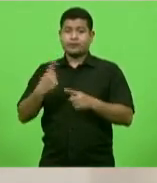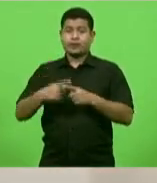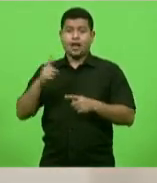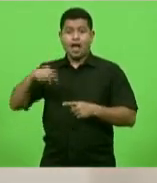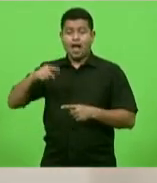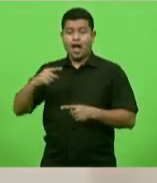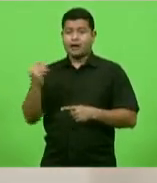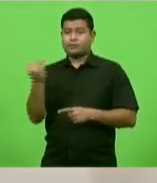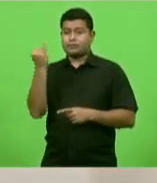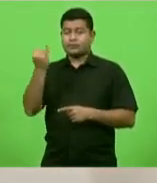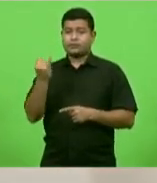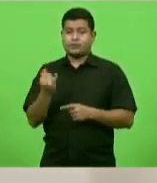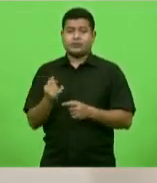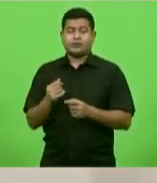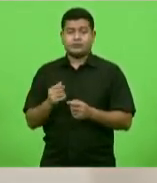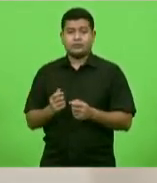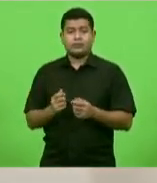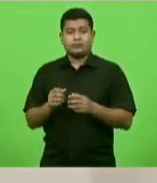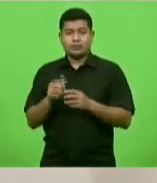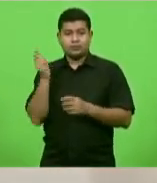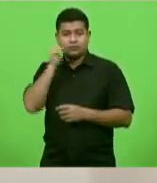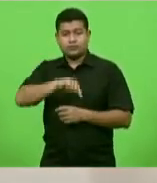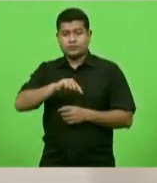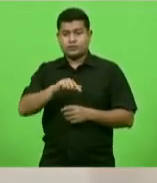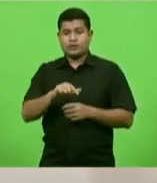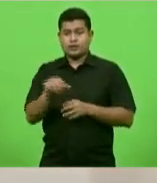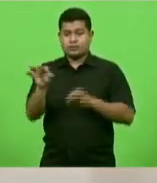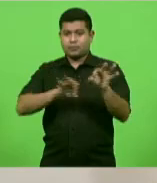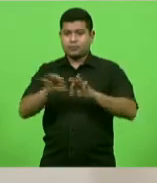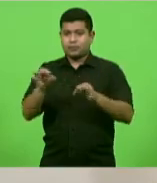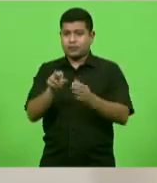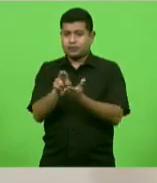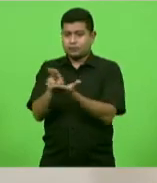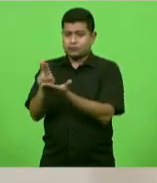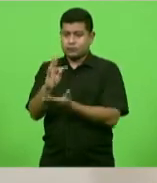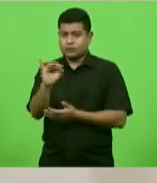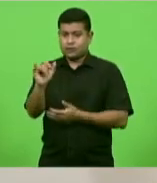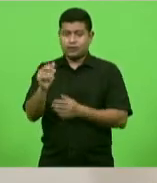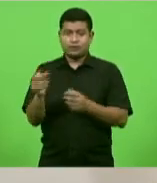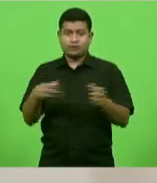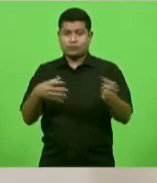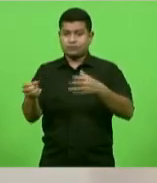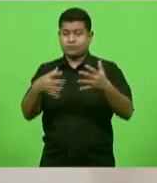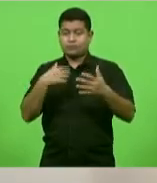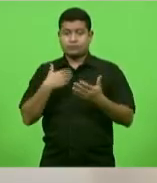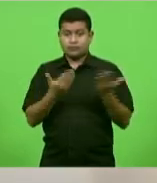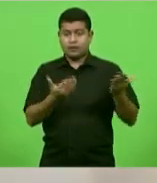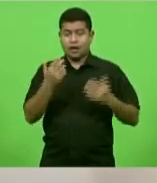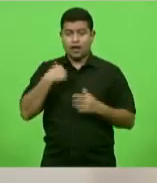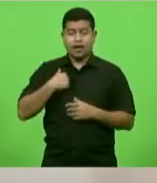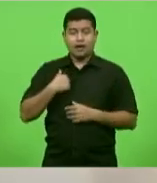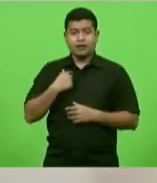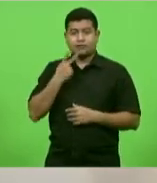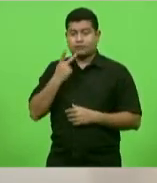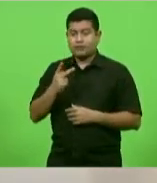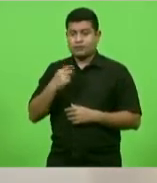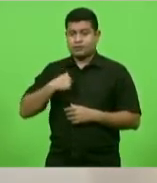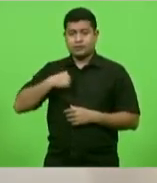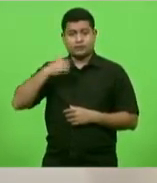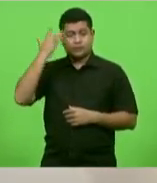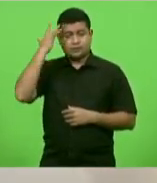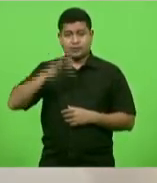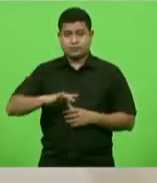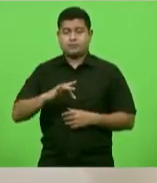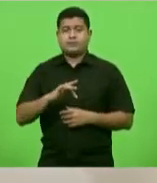para a abertura de novos leitos de UTI. A informação que o chefe do Executivo diz não ter tido conhecimento